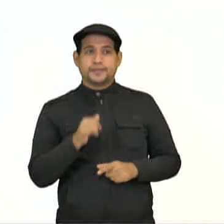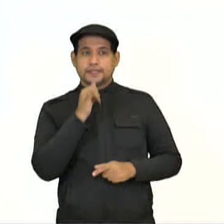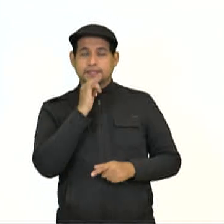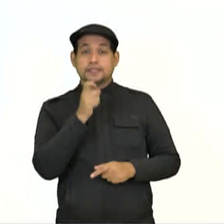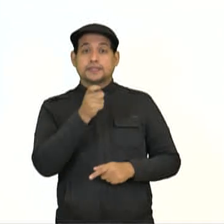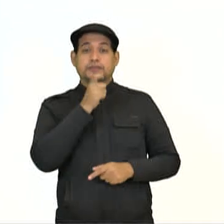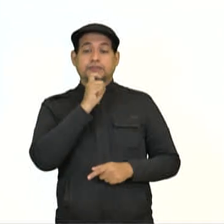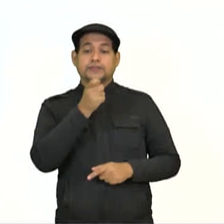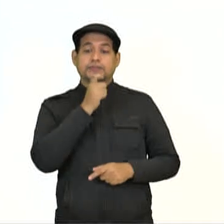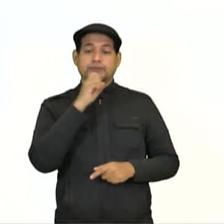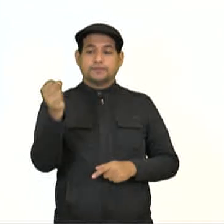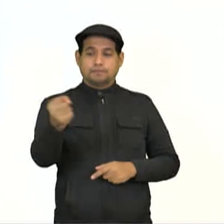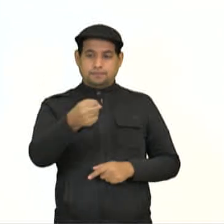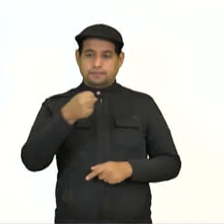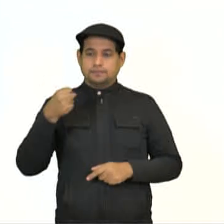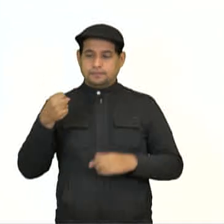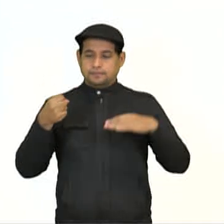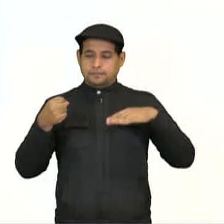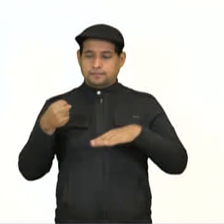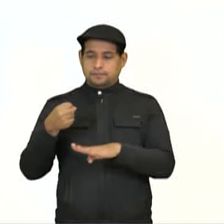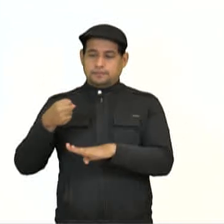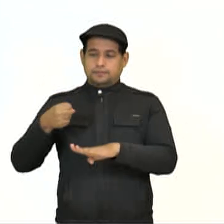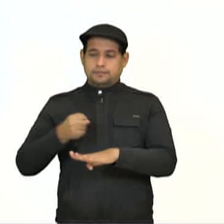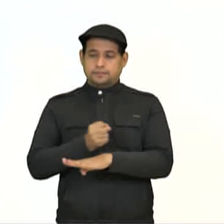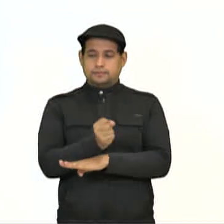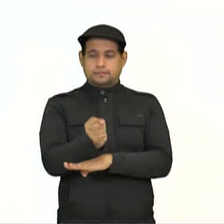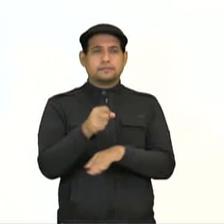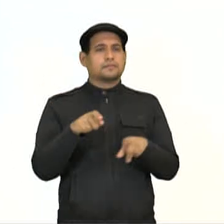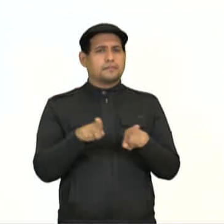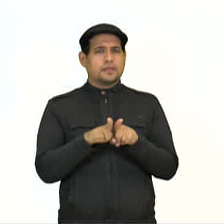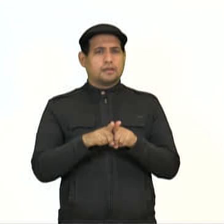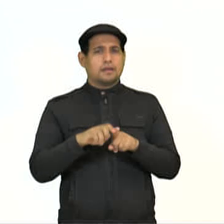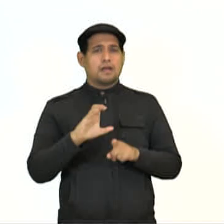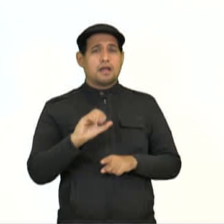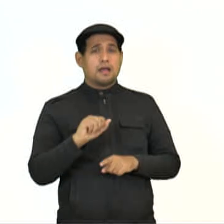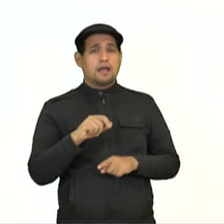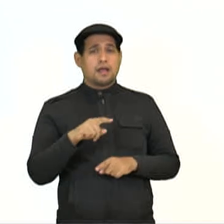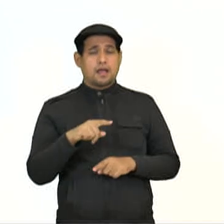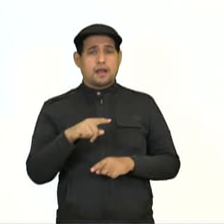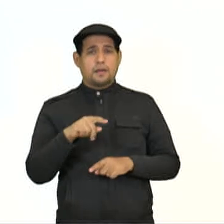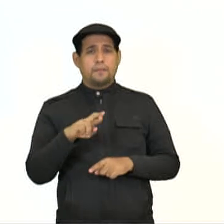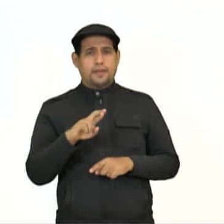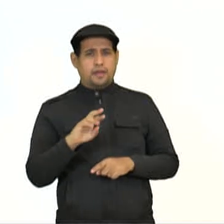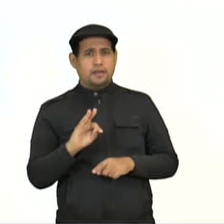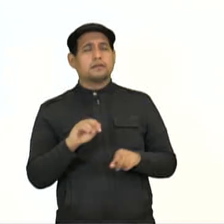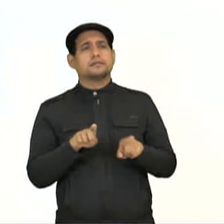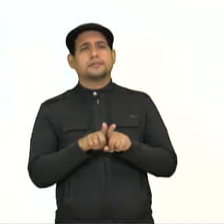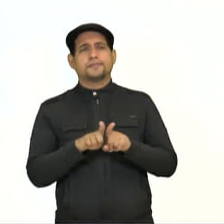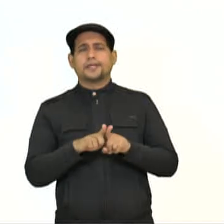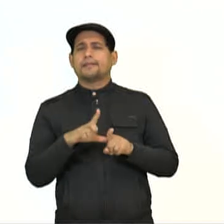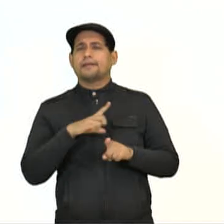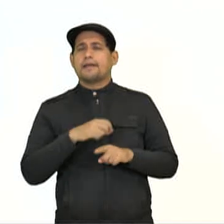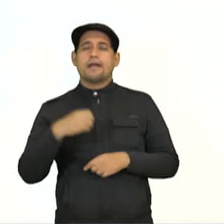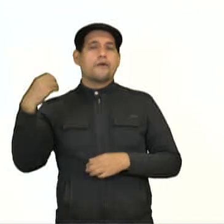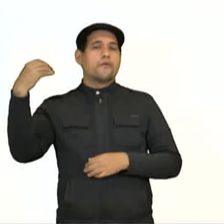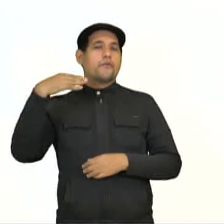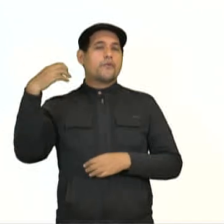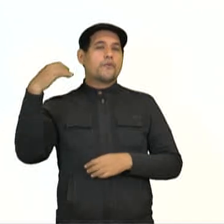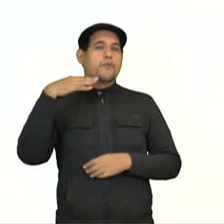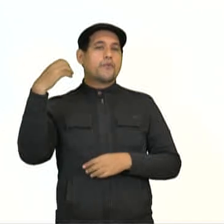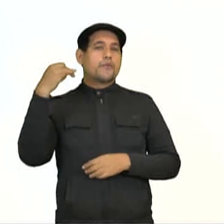Refrigerator, geladeira, carpeting, que é um carpê, air conditioner e